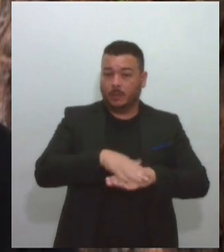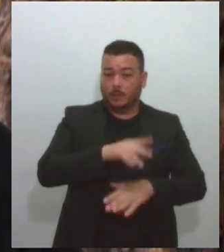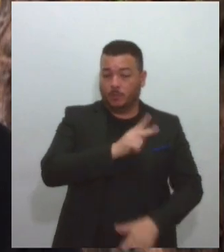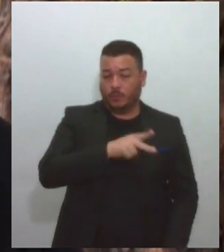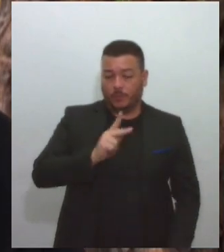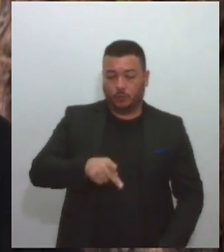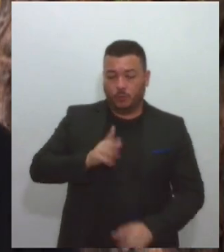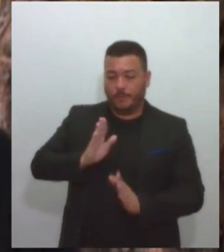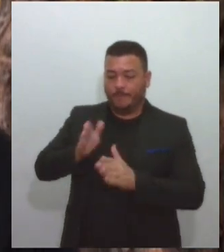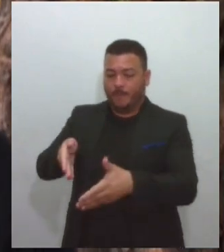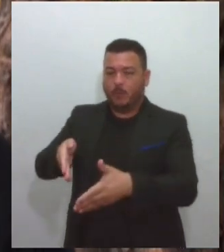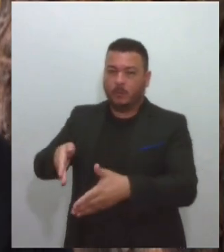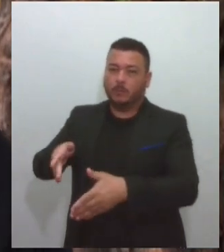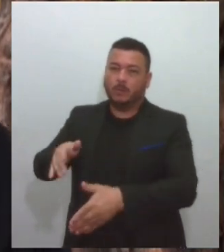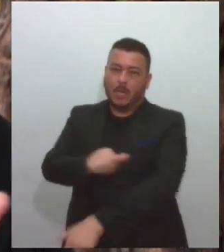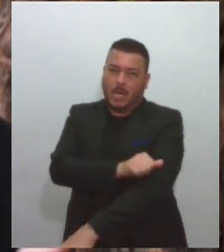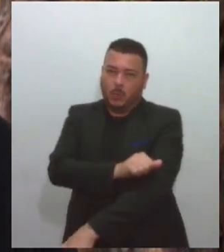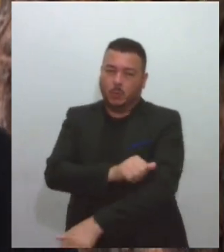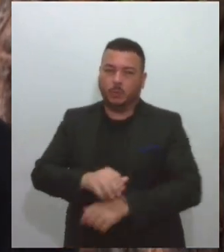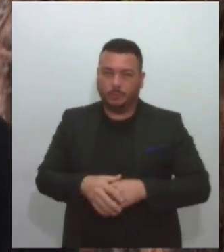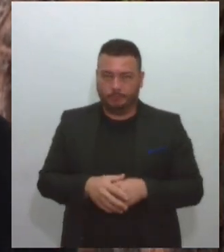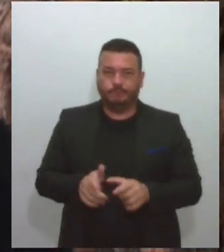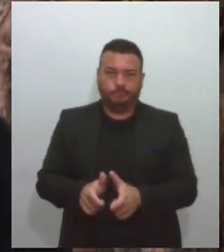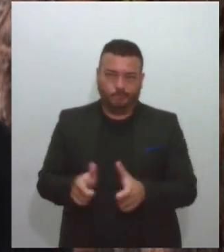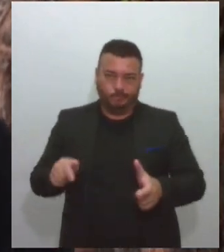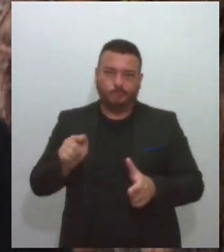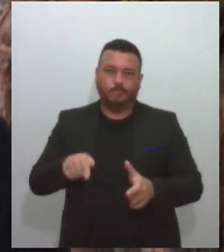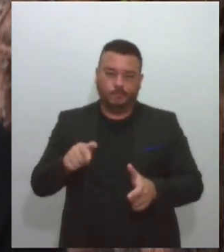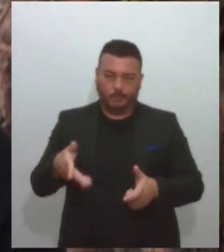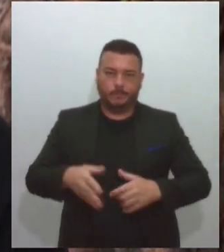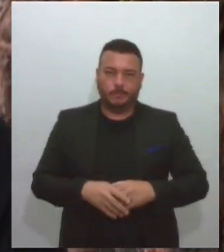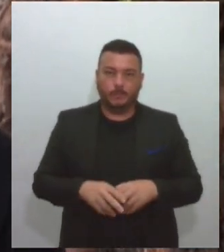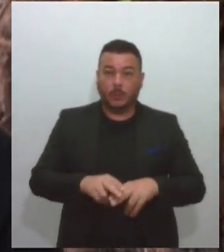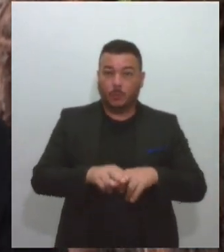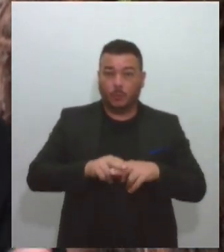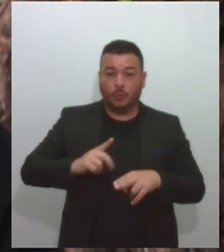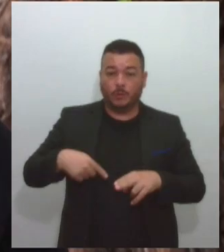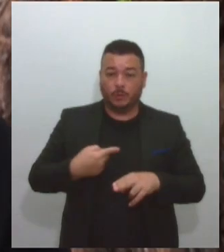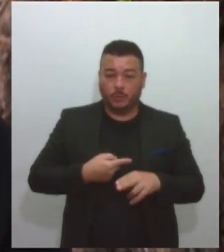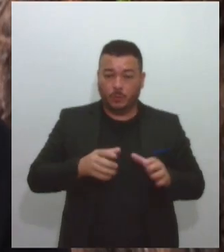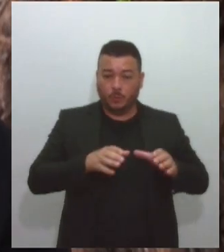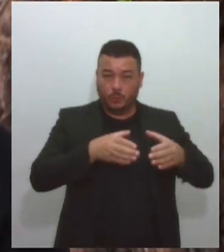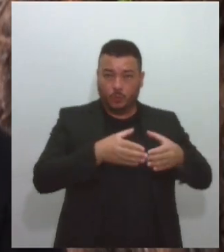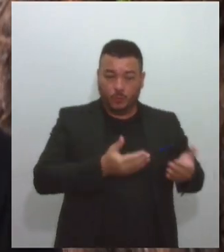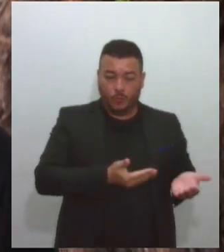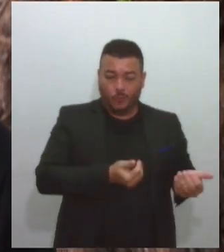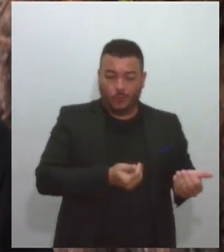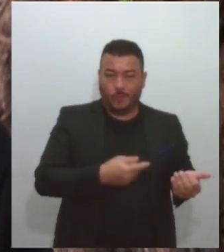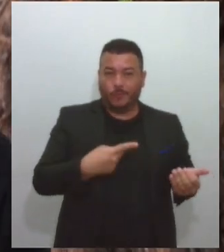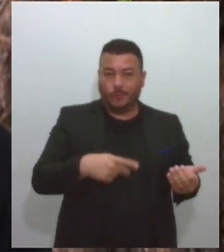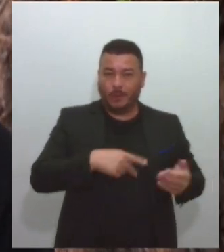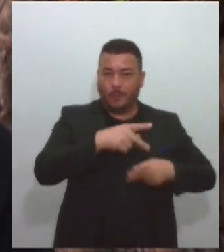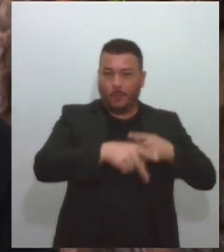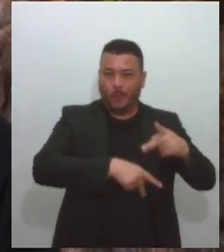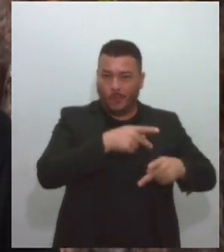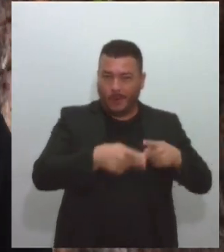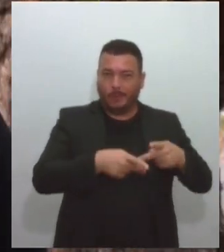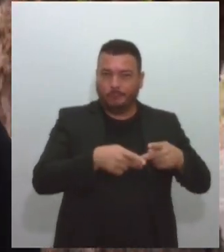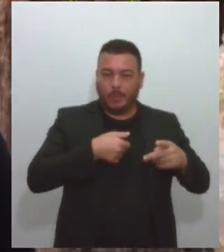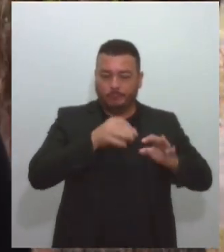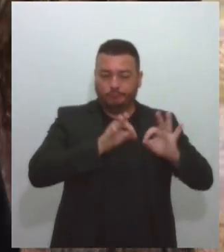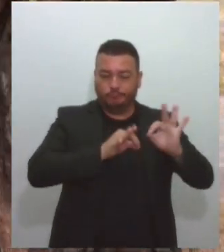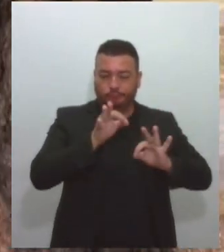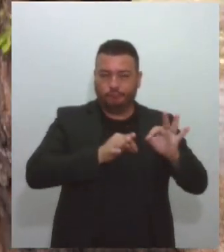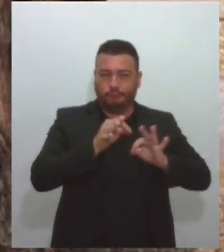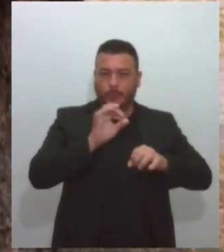parte dos casos são nesse sentido. E é por isso que o Levante Popular da Juventude Sergipe está organizando esse evento com o